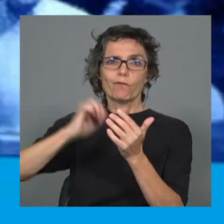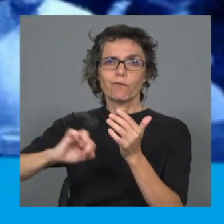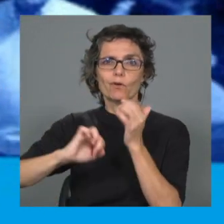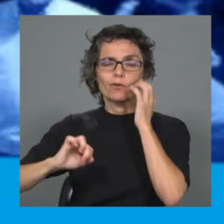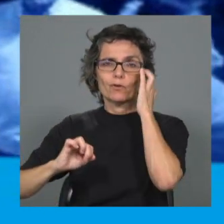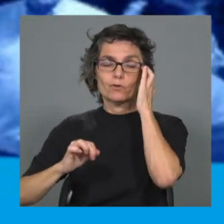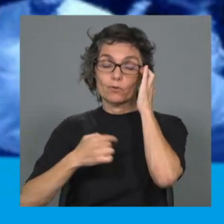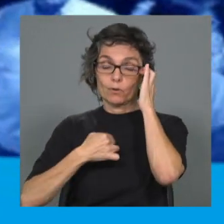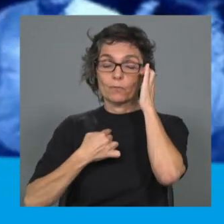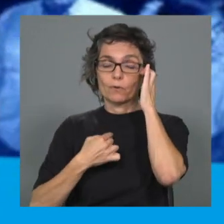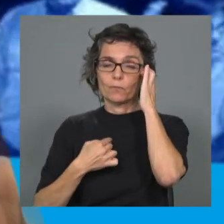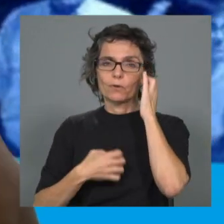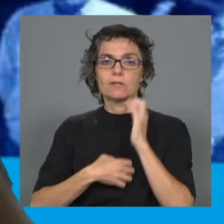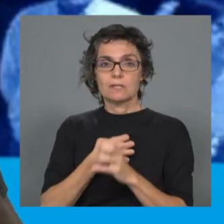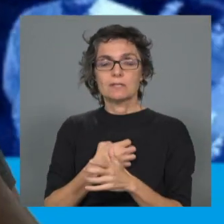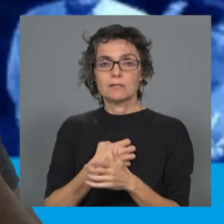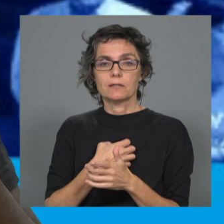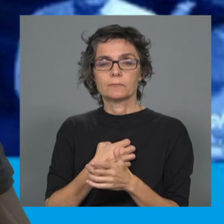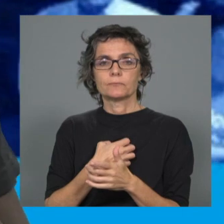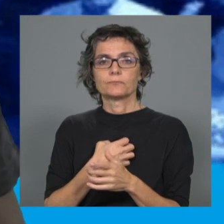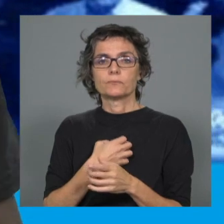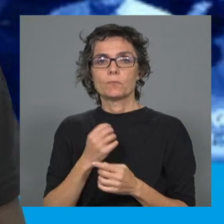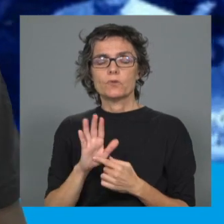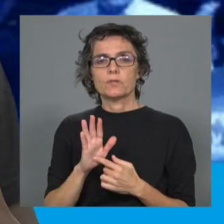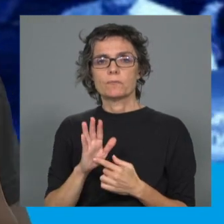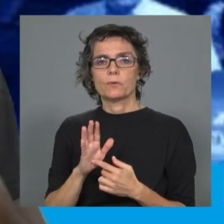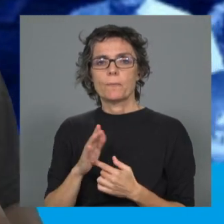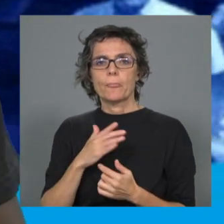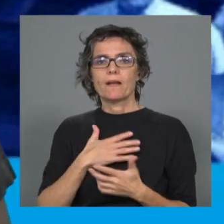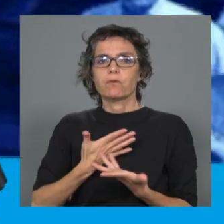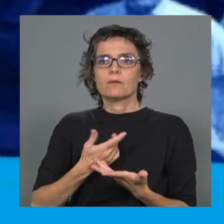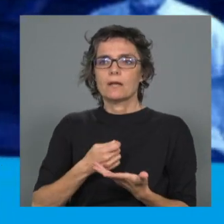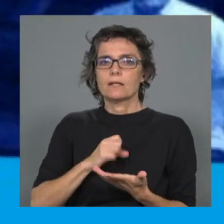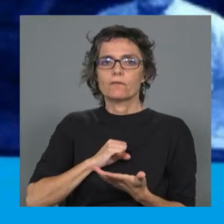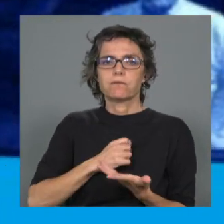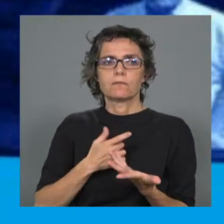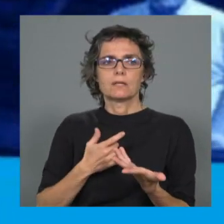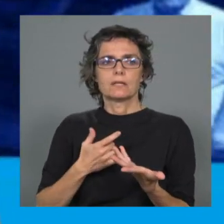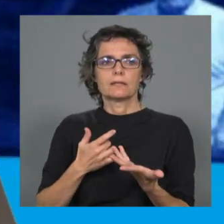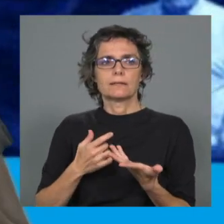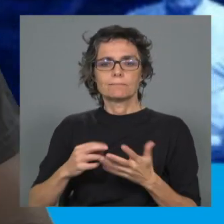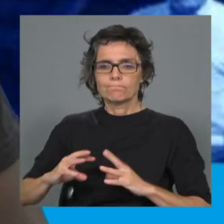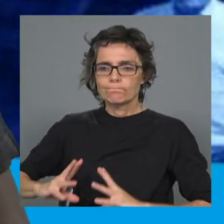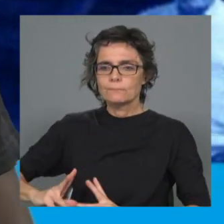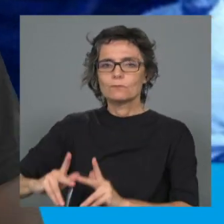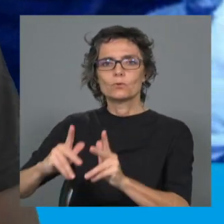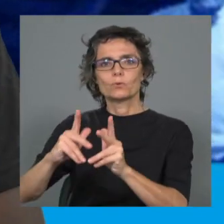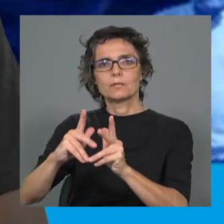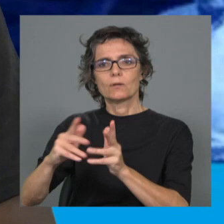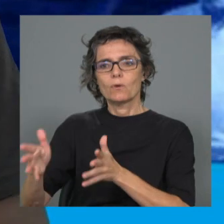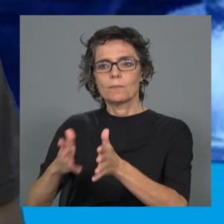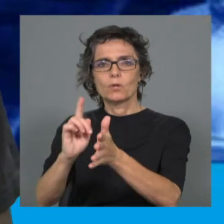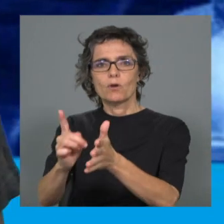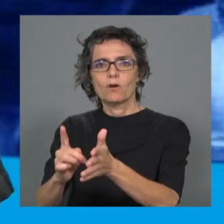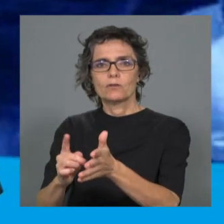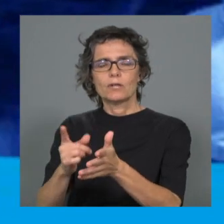mim particularmente não só naquilo que me realizava a mim em termos pessoais, mas como é que isto